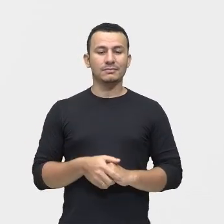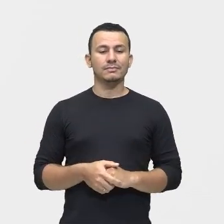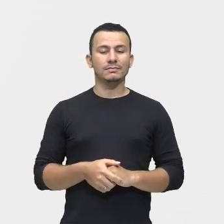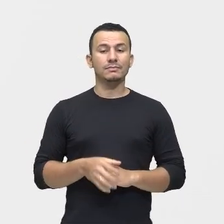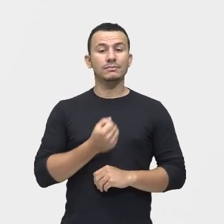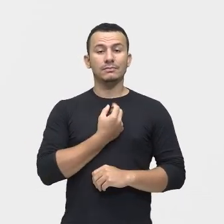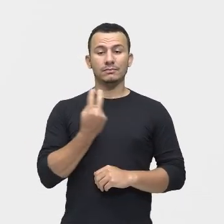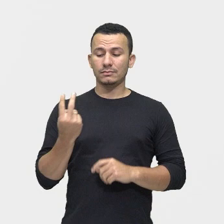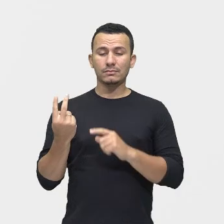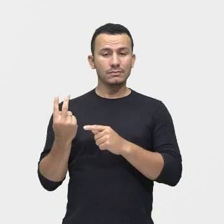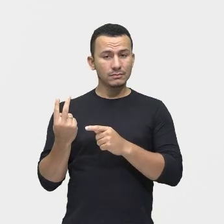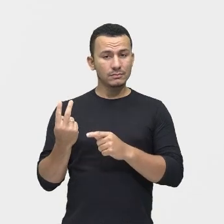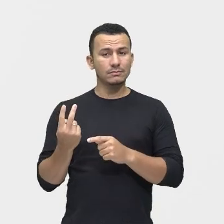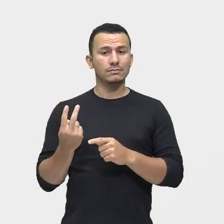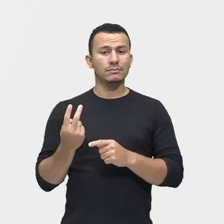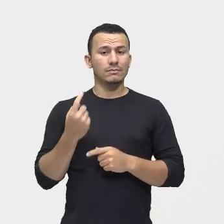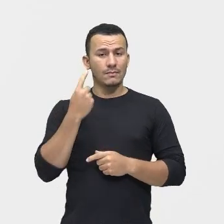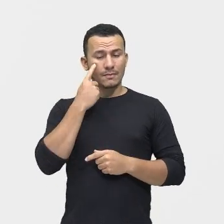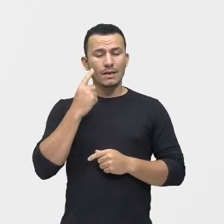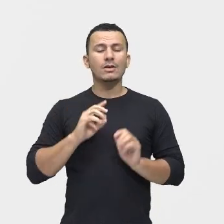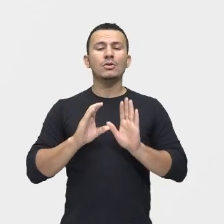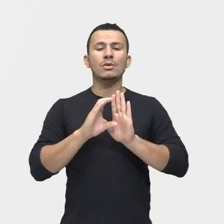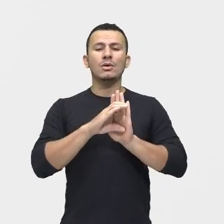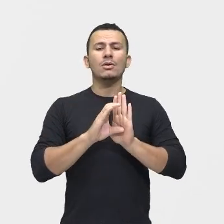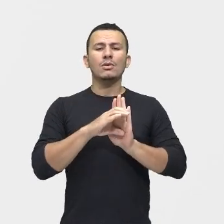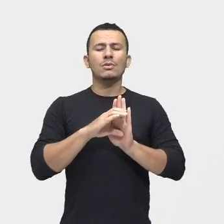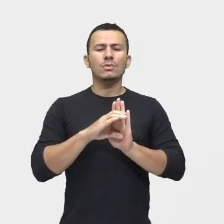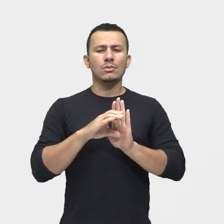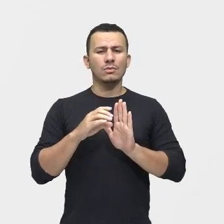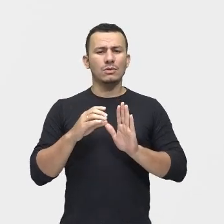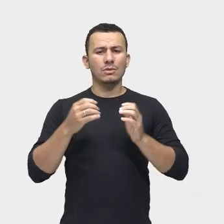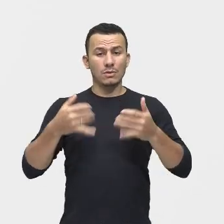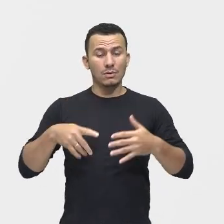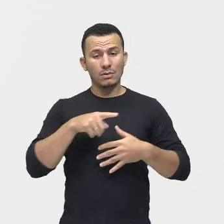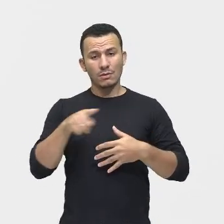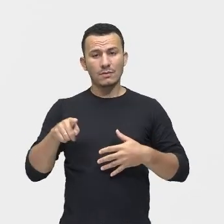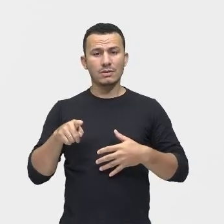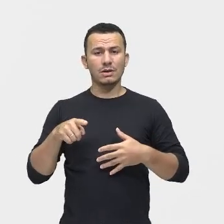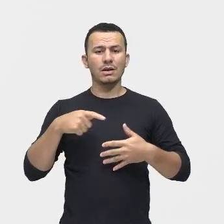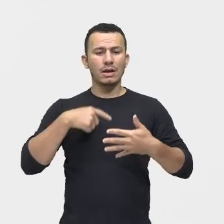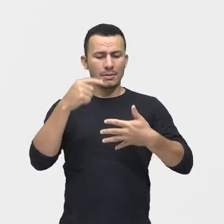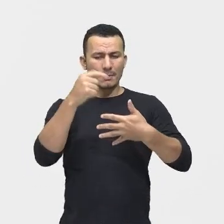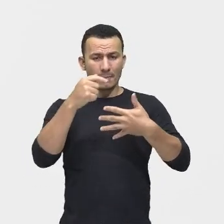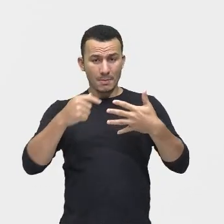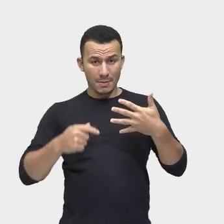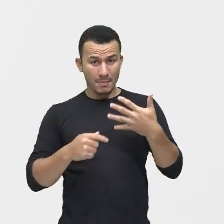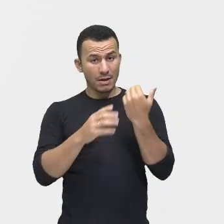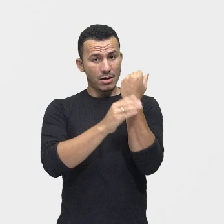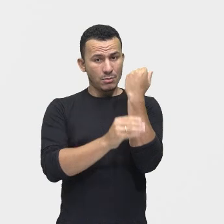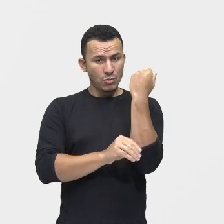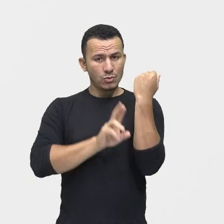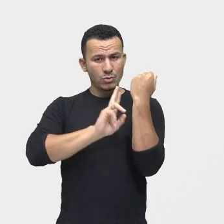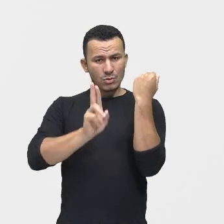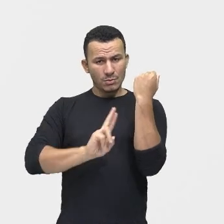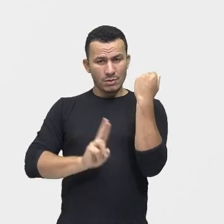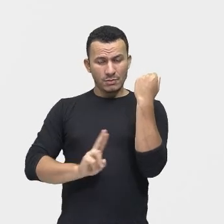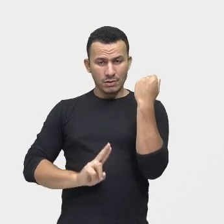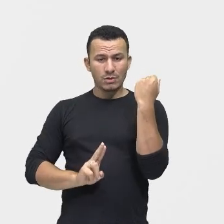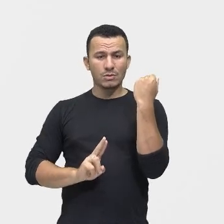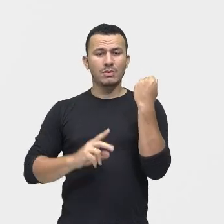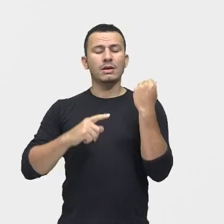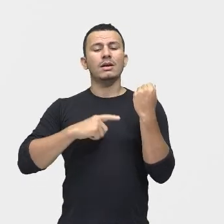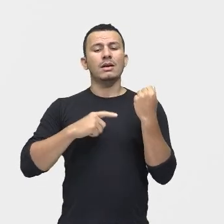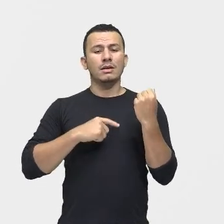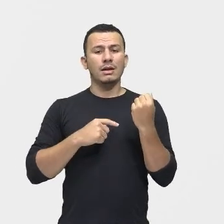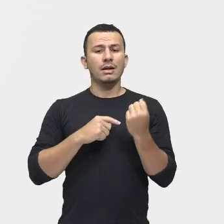2, o conceito era o seguinte: considere os seguintes músculos. E aí você tem os 3